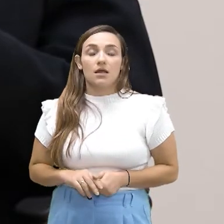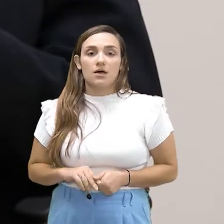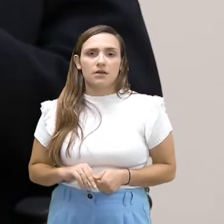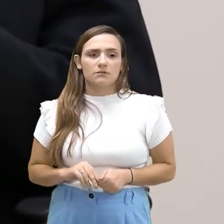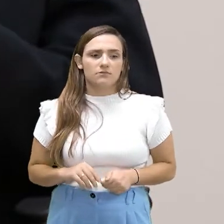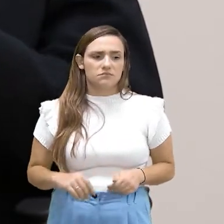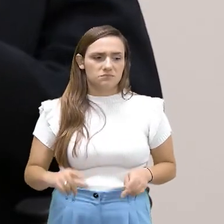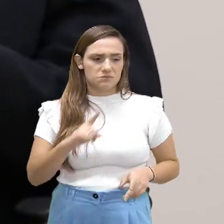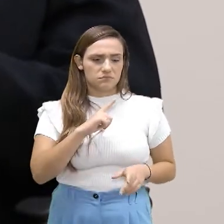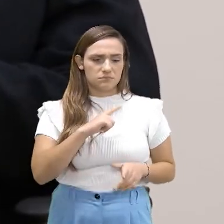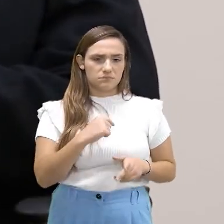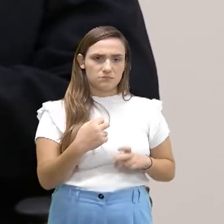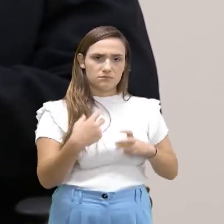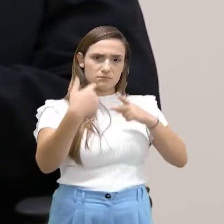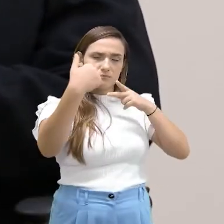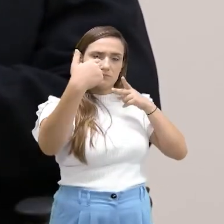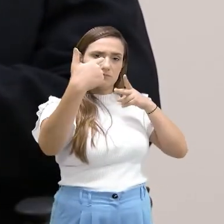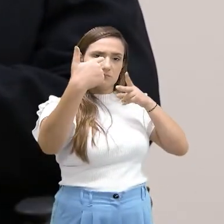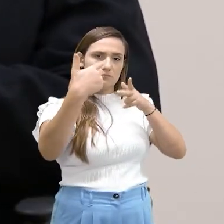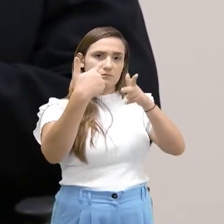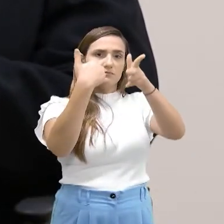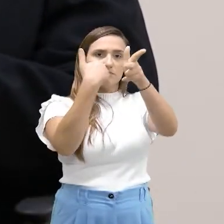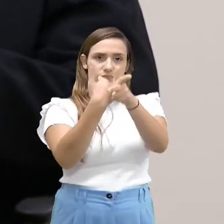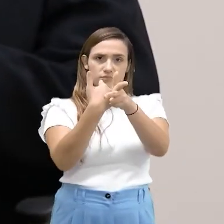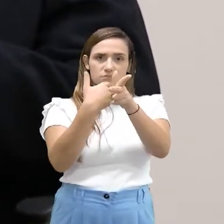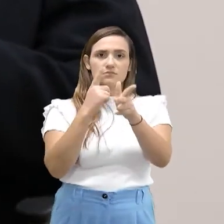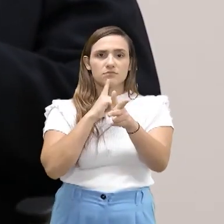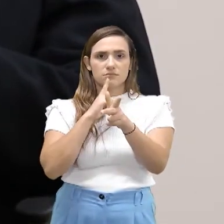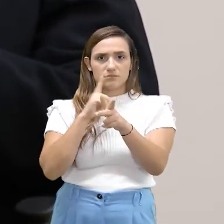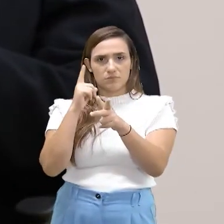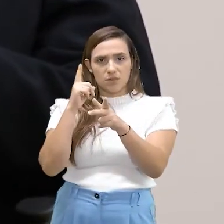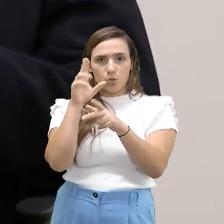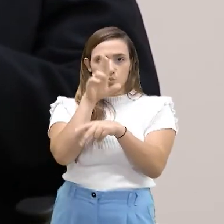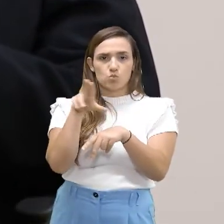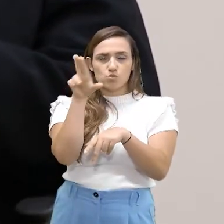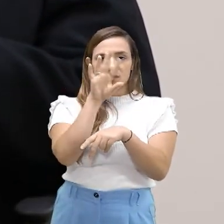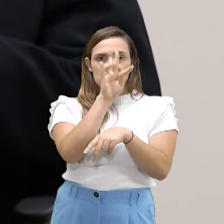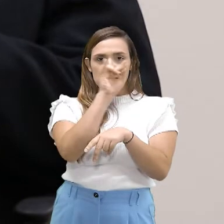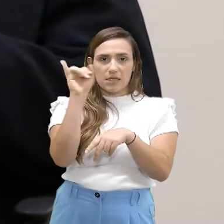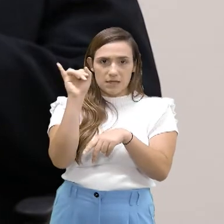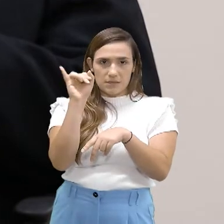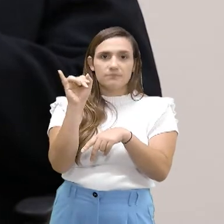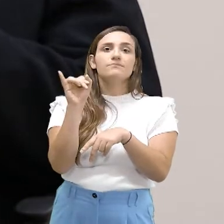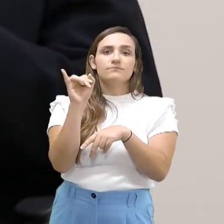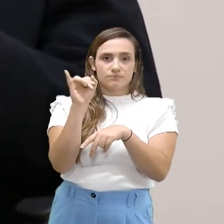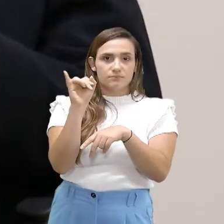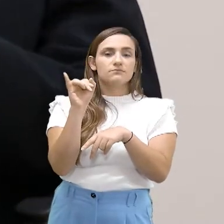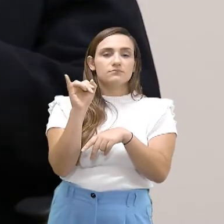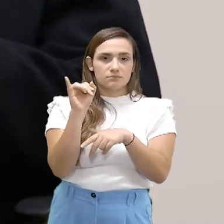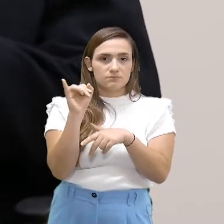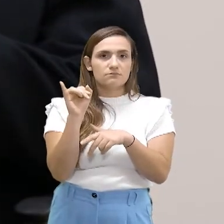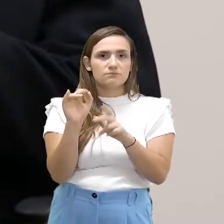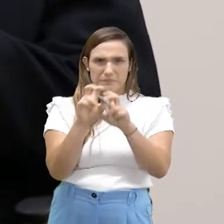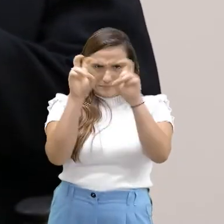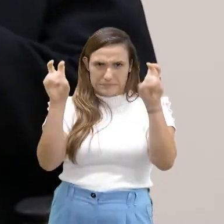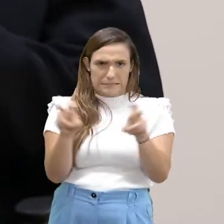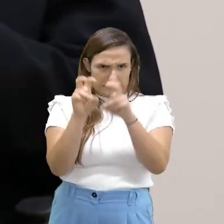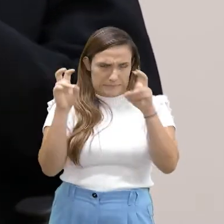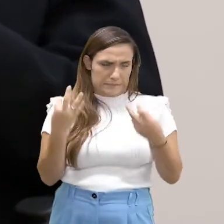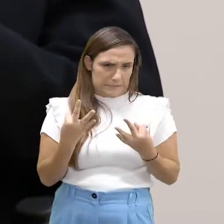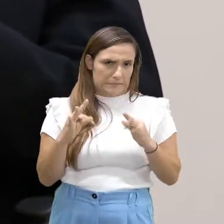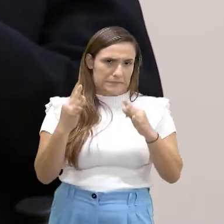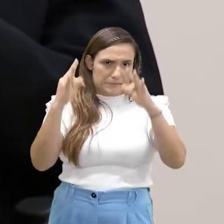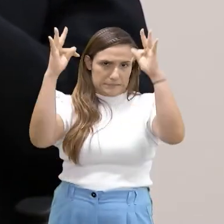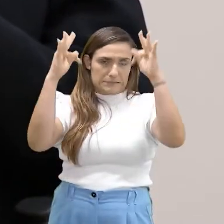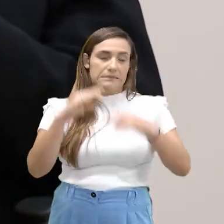através de inteligência artificial, e do BI. E